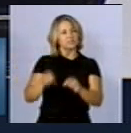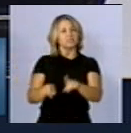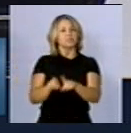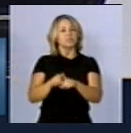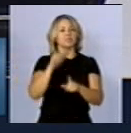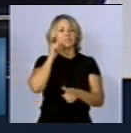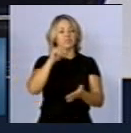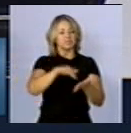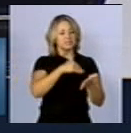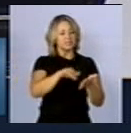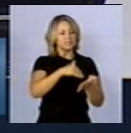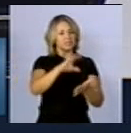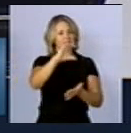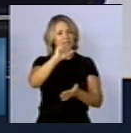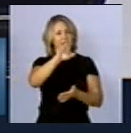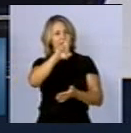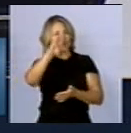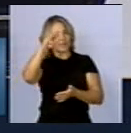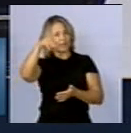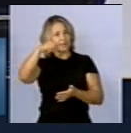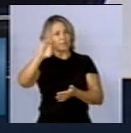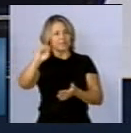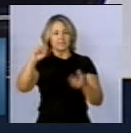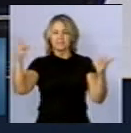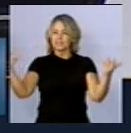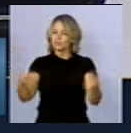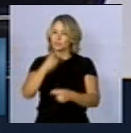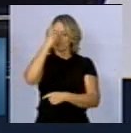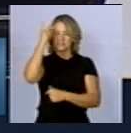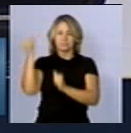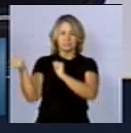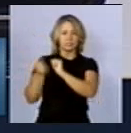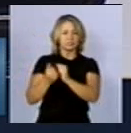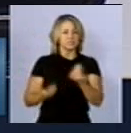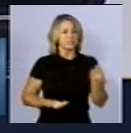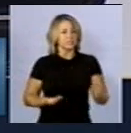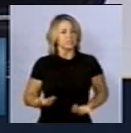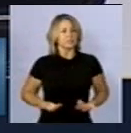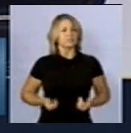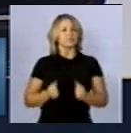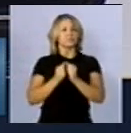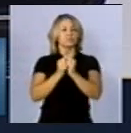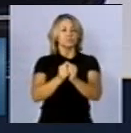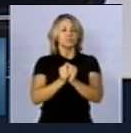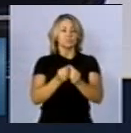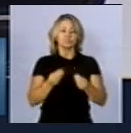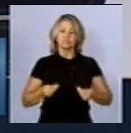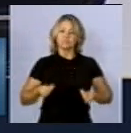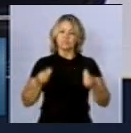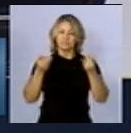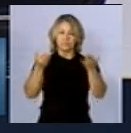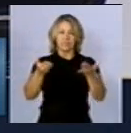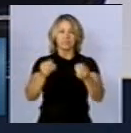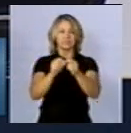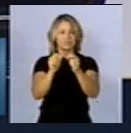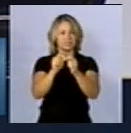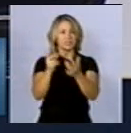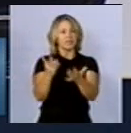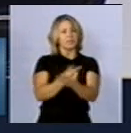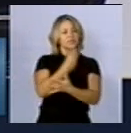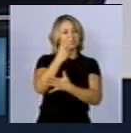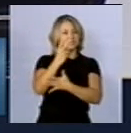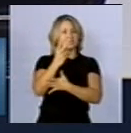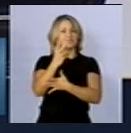a secretaria da primeira turma e a todos os servidores que propiciaram e tornaram possível